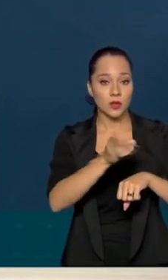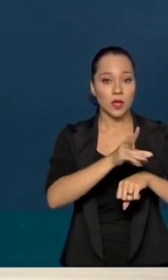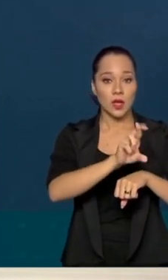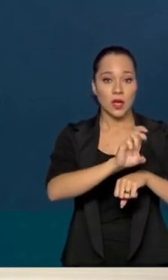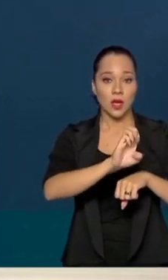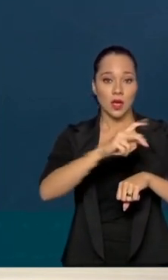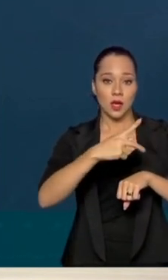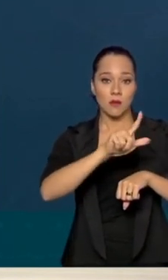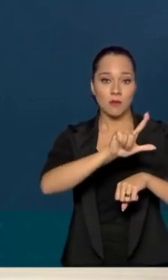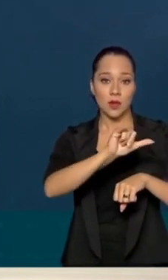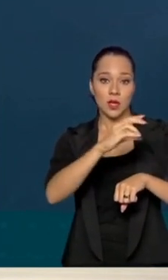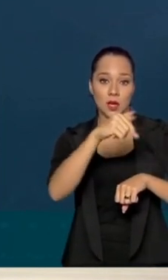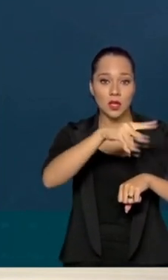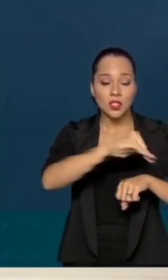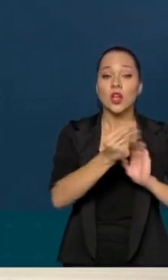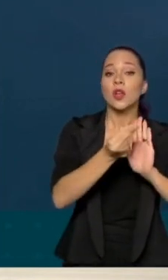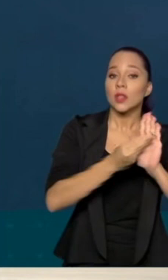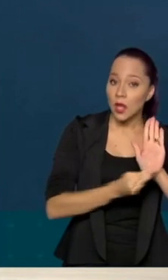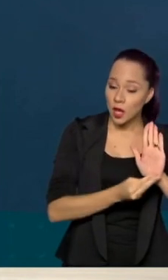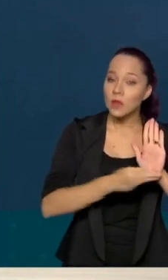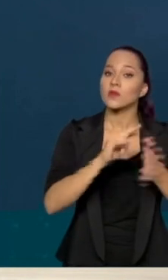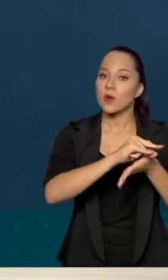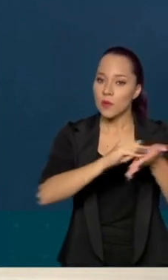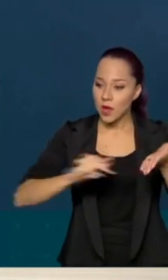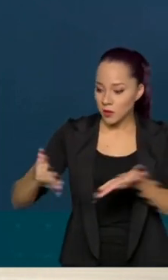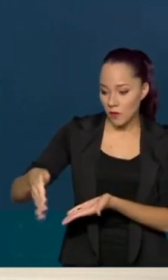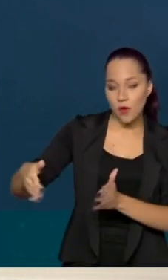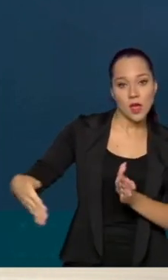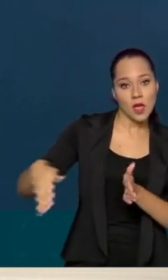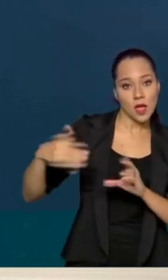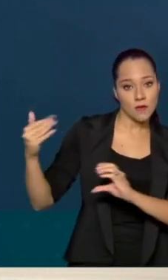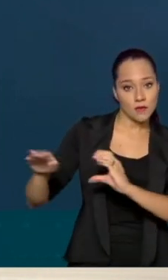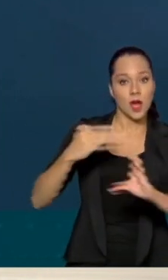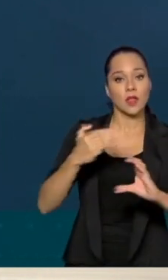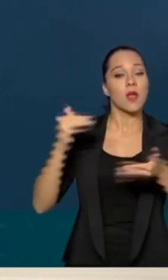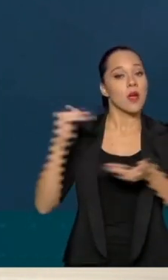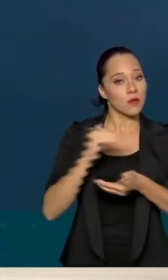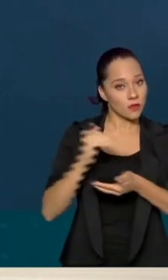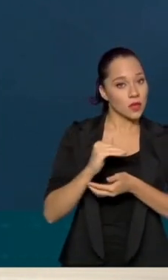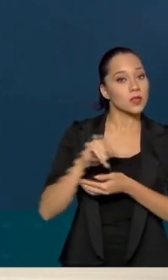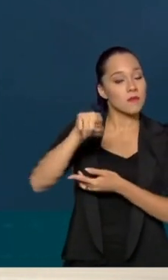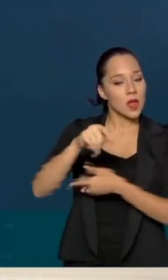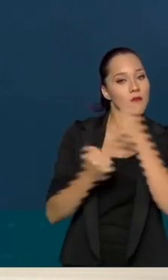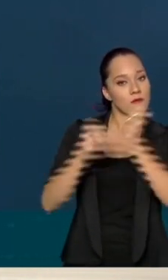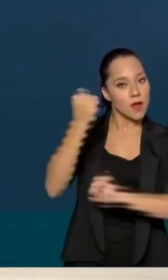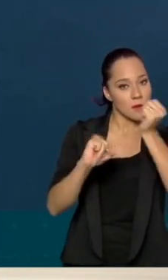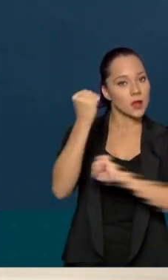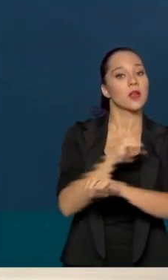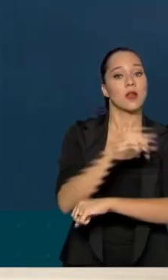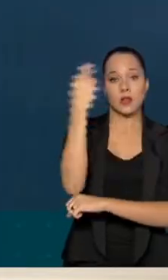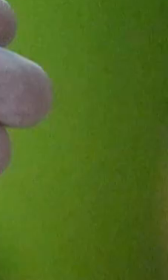constam dos documentos entregues à Anvisa pelo desenvolvedor da vacina